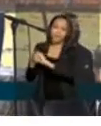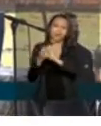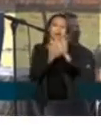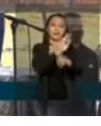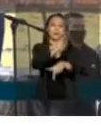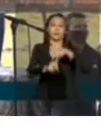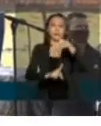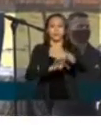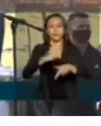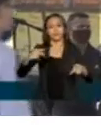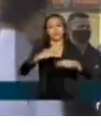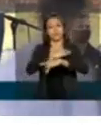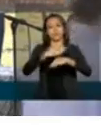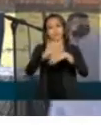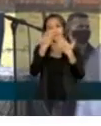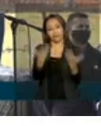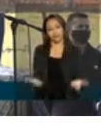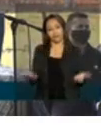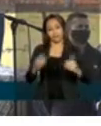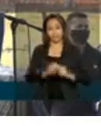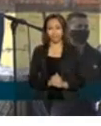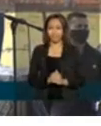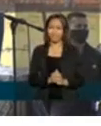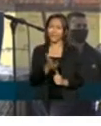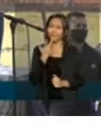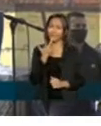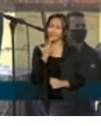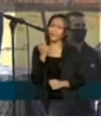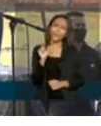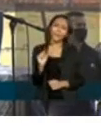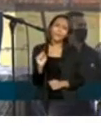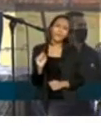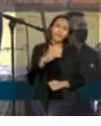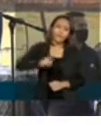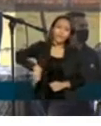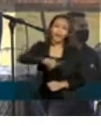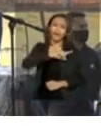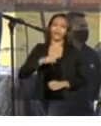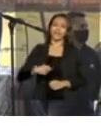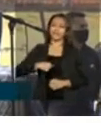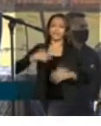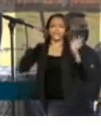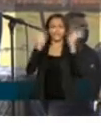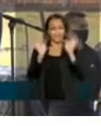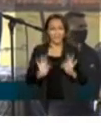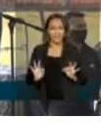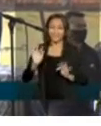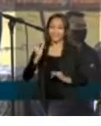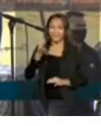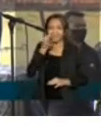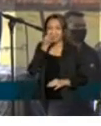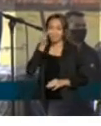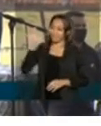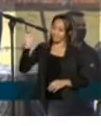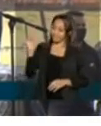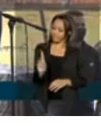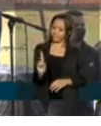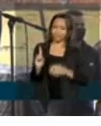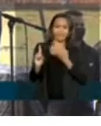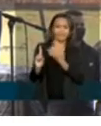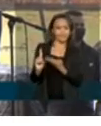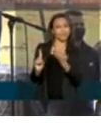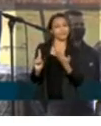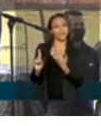também a essa solenidade. Dizer, presidente, que nós ficamos muito felizes com a sua presença aqui e principalmente